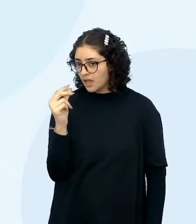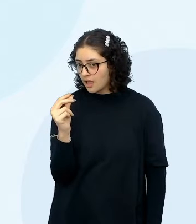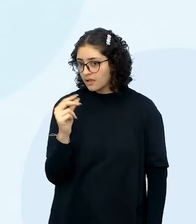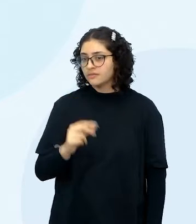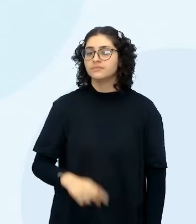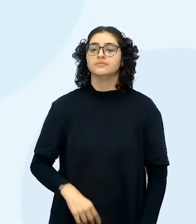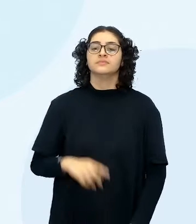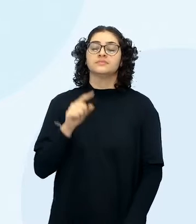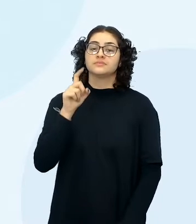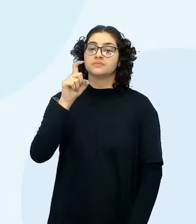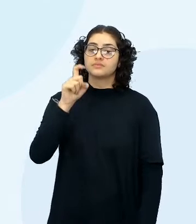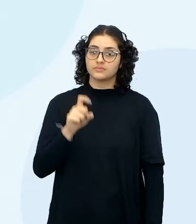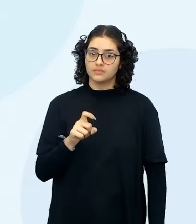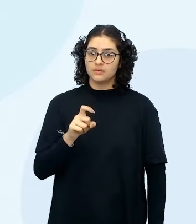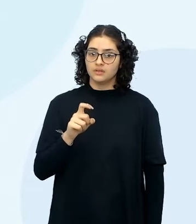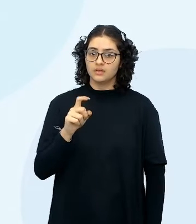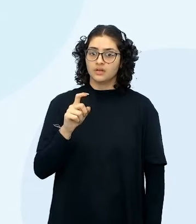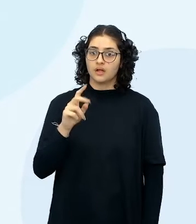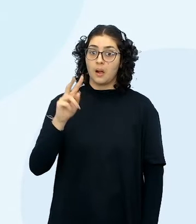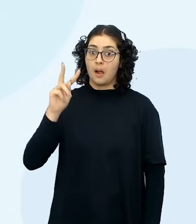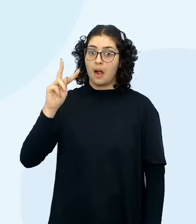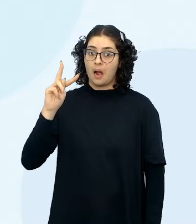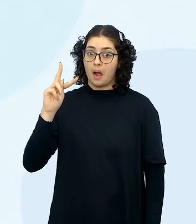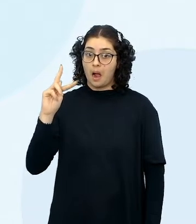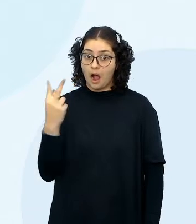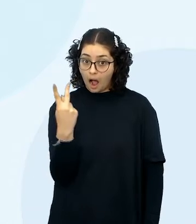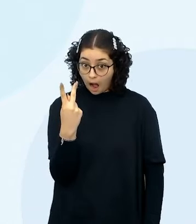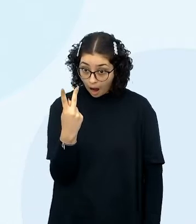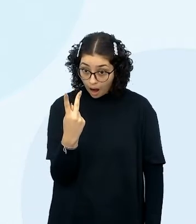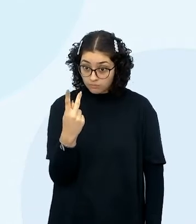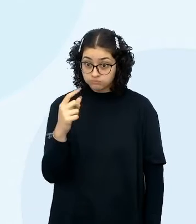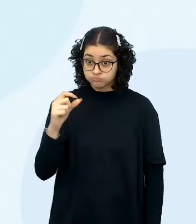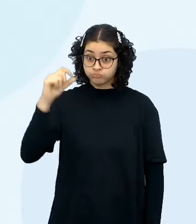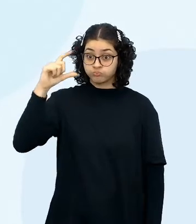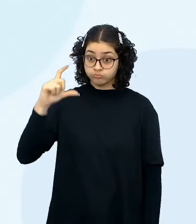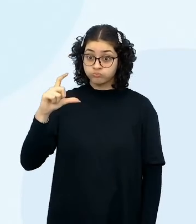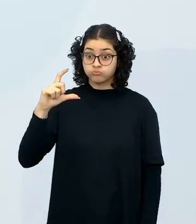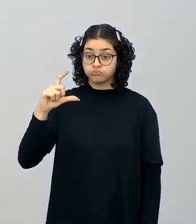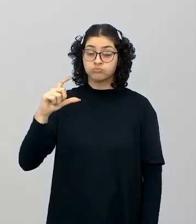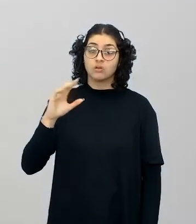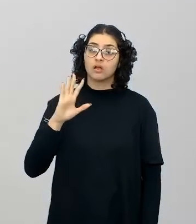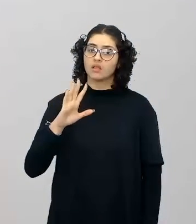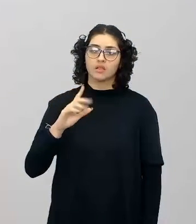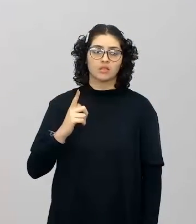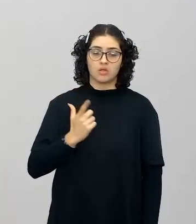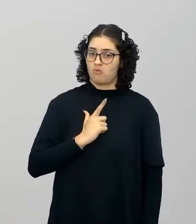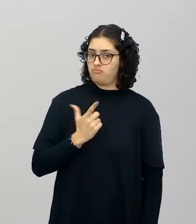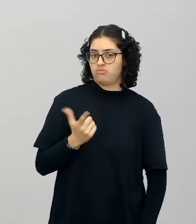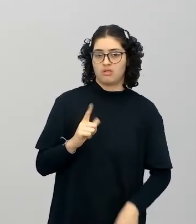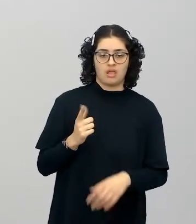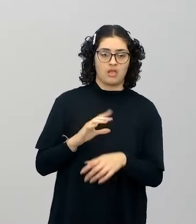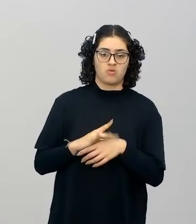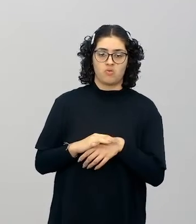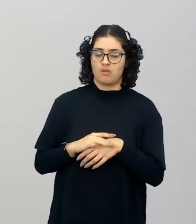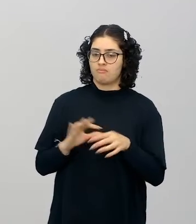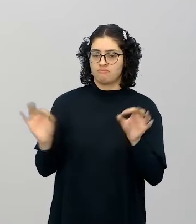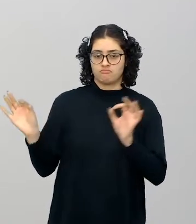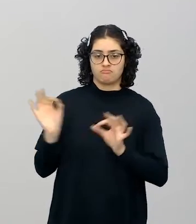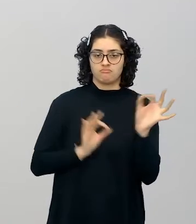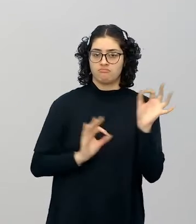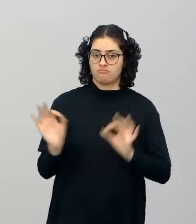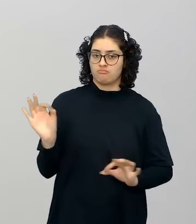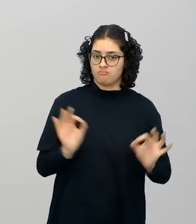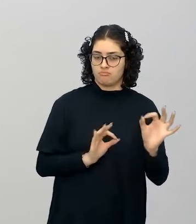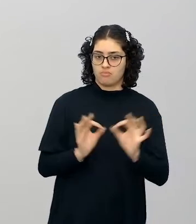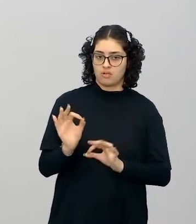Então, XHzão, né, com H maiúsculo, significa então que não apresenta, né, a hemofilia, ou